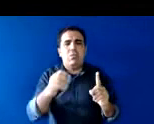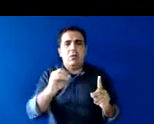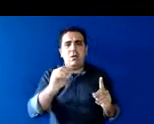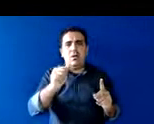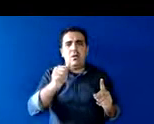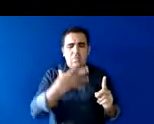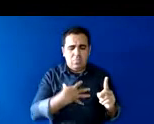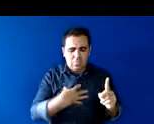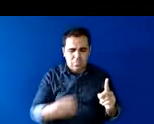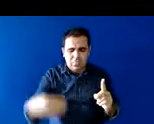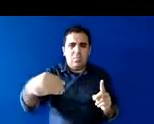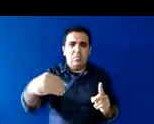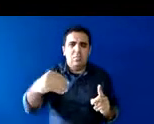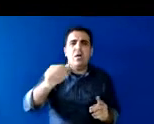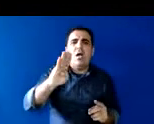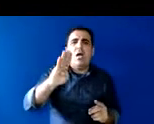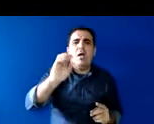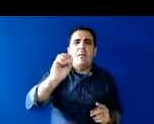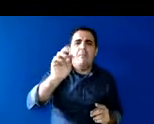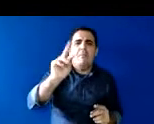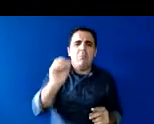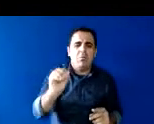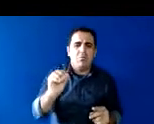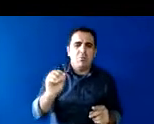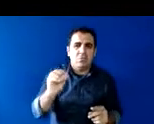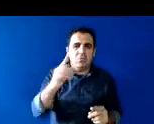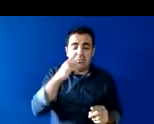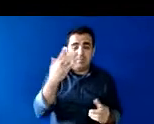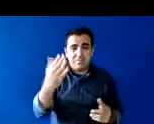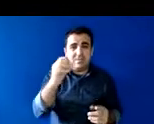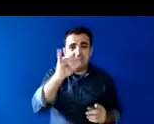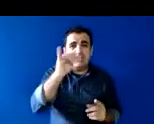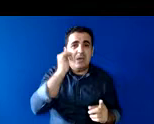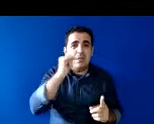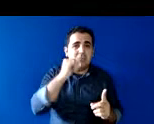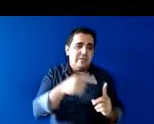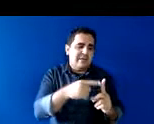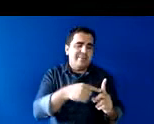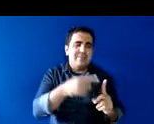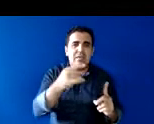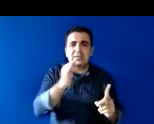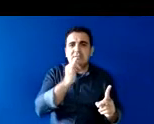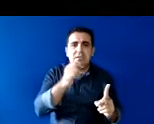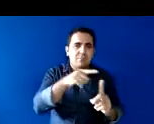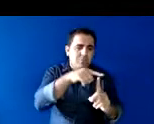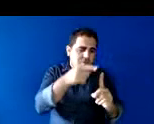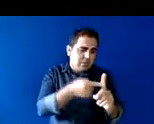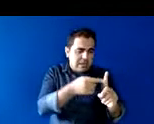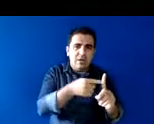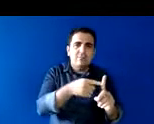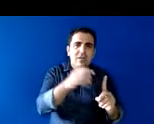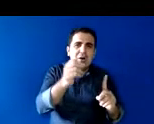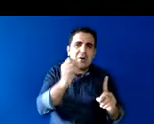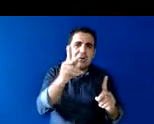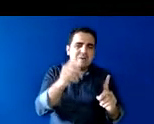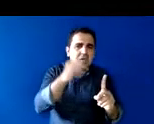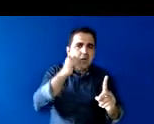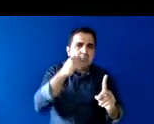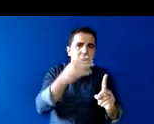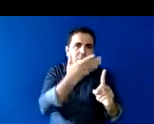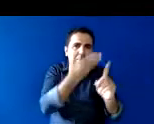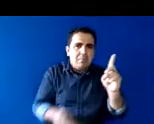que induz um abortamento, né, que interrompe voluntariamente uma gravidez por